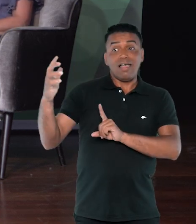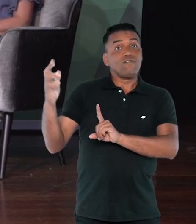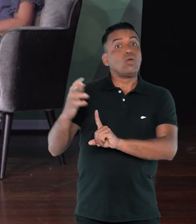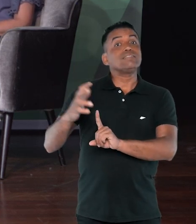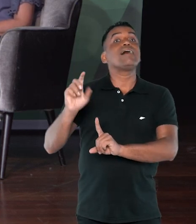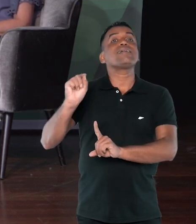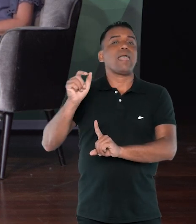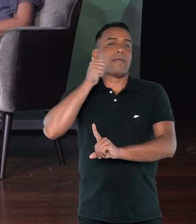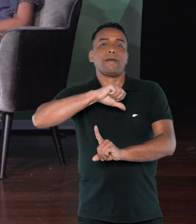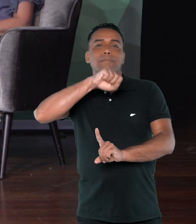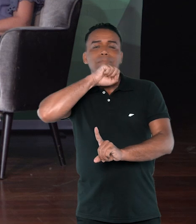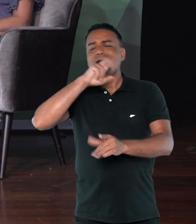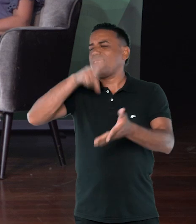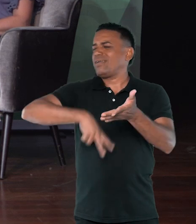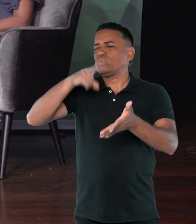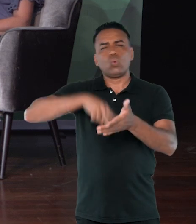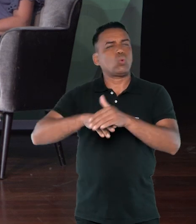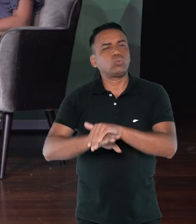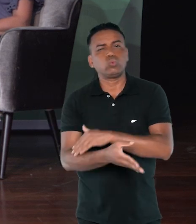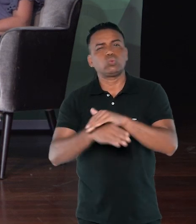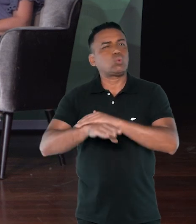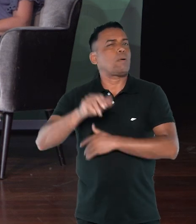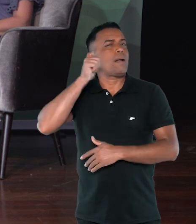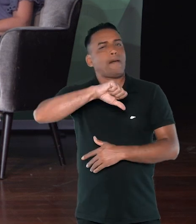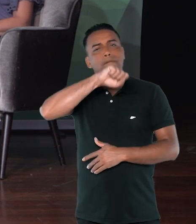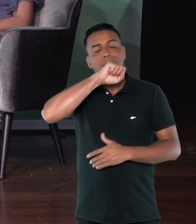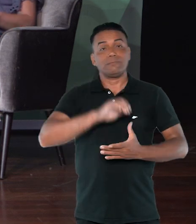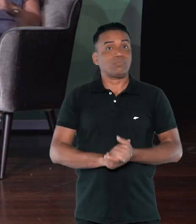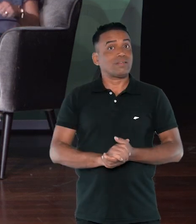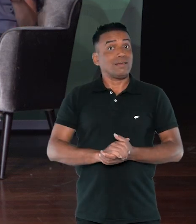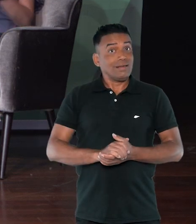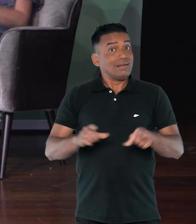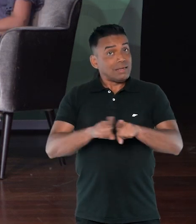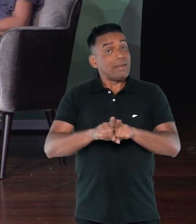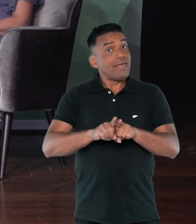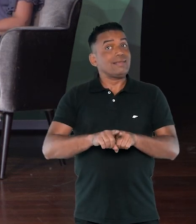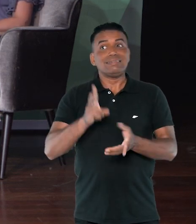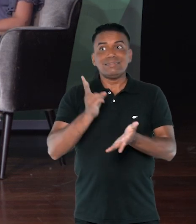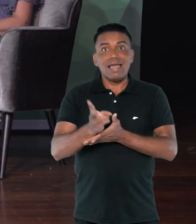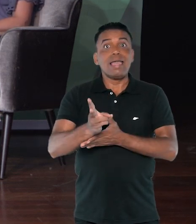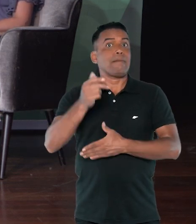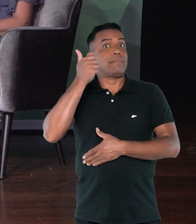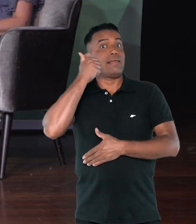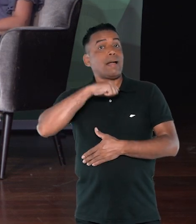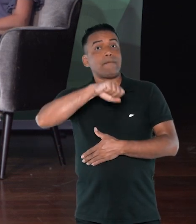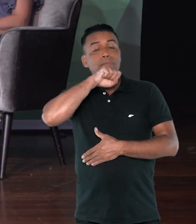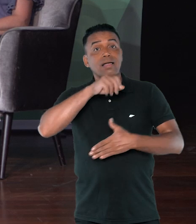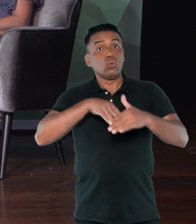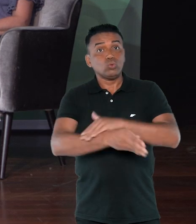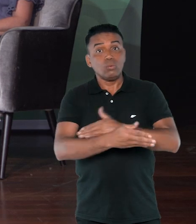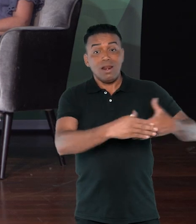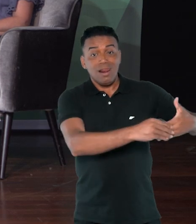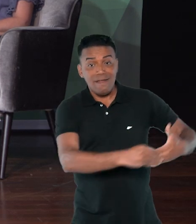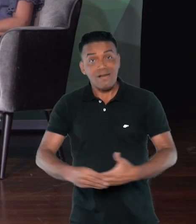ela, que sempre leu muito. E eu também não me esqueço dela me dando as mãos e me levando à livraria Miguelim, na